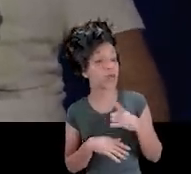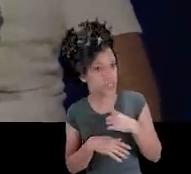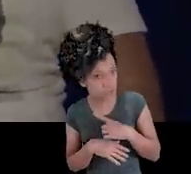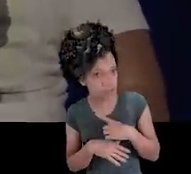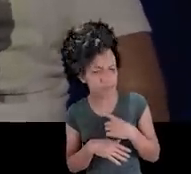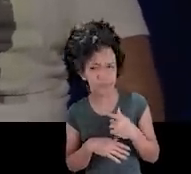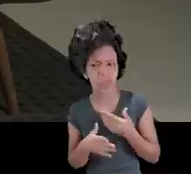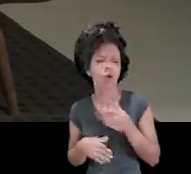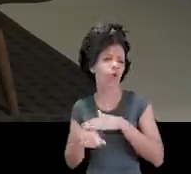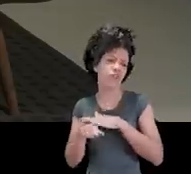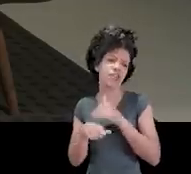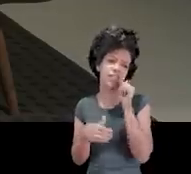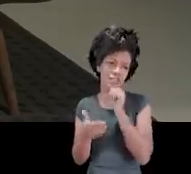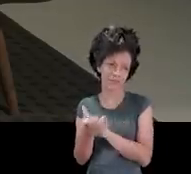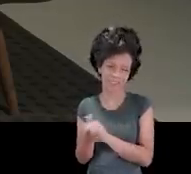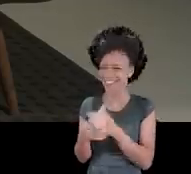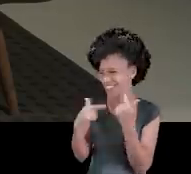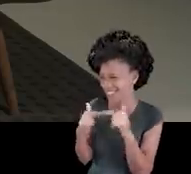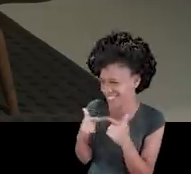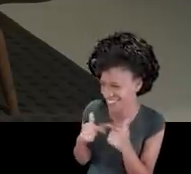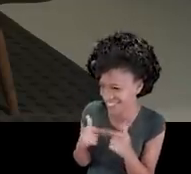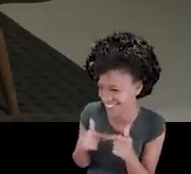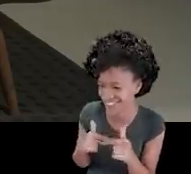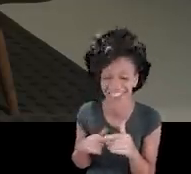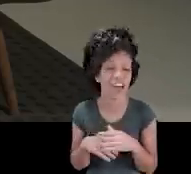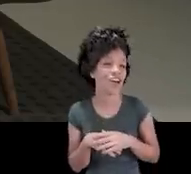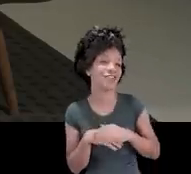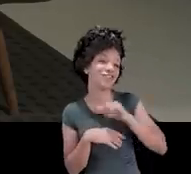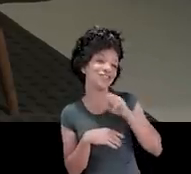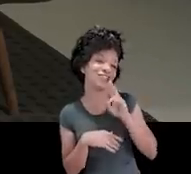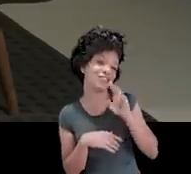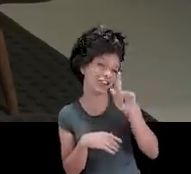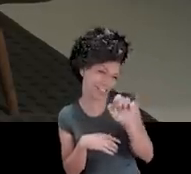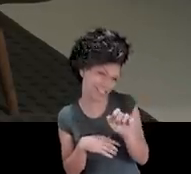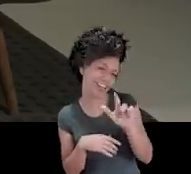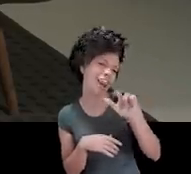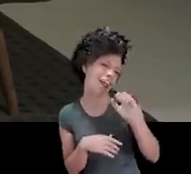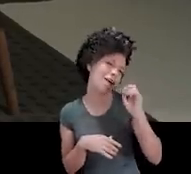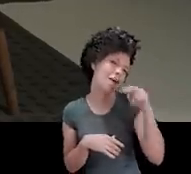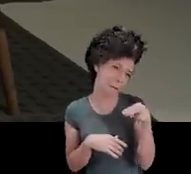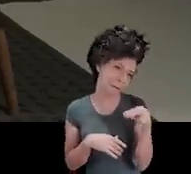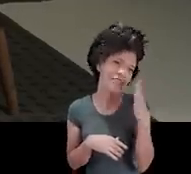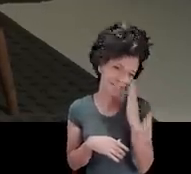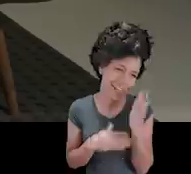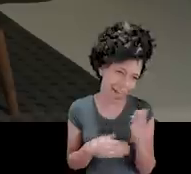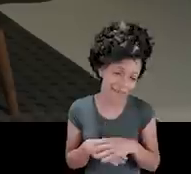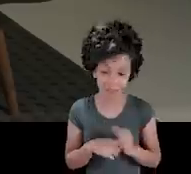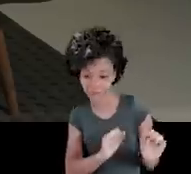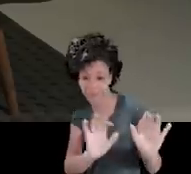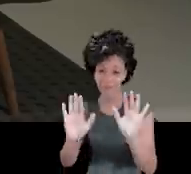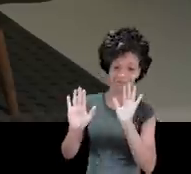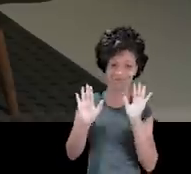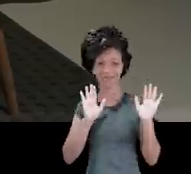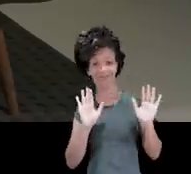falei com a minha esposa, né? Verdade. Ocorreu o Jorge Lafon. Jorge Lafon. Jorge Lafon. Todo mundo tava pensando nisso,